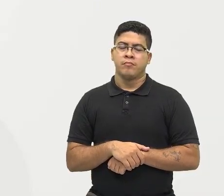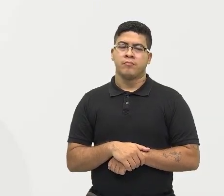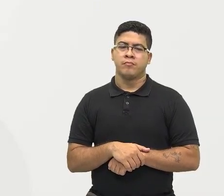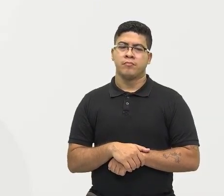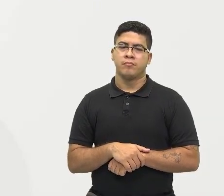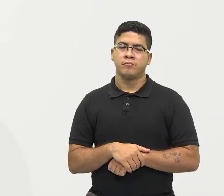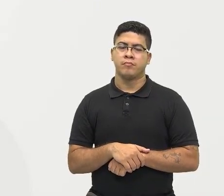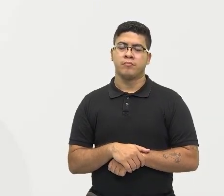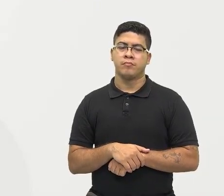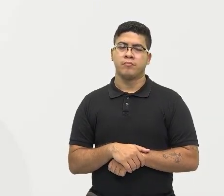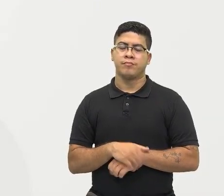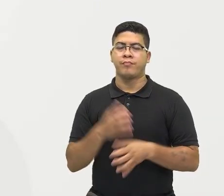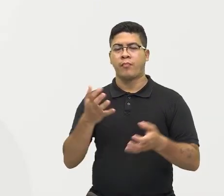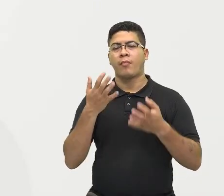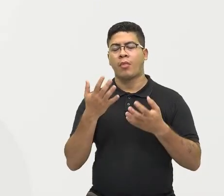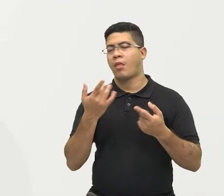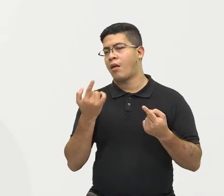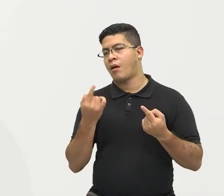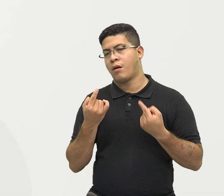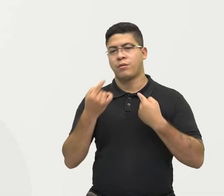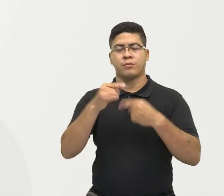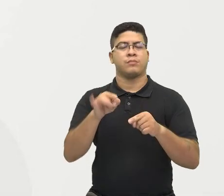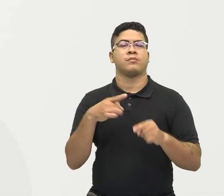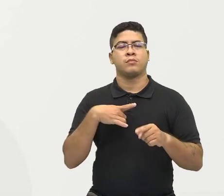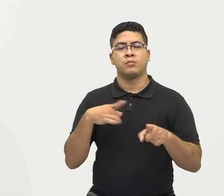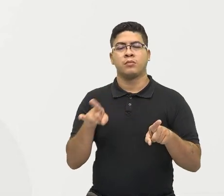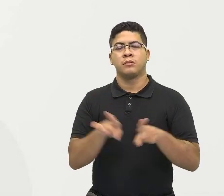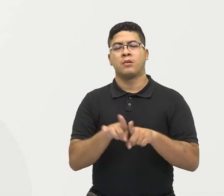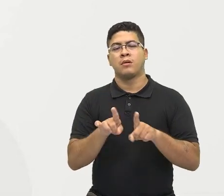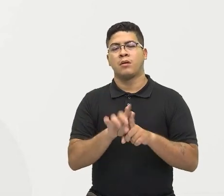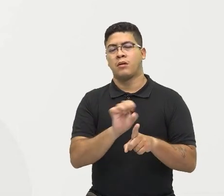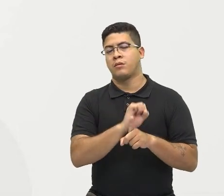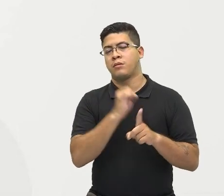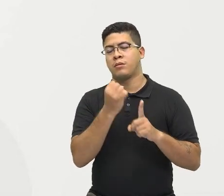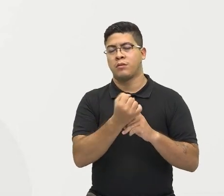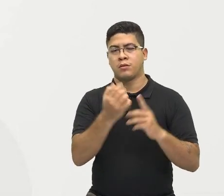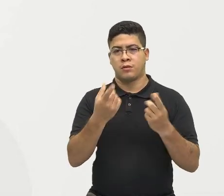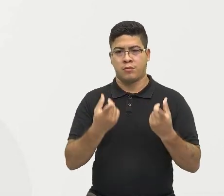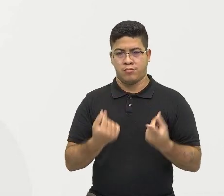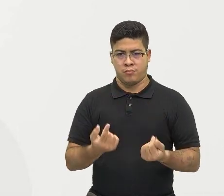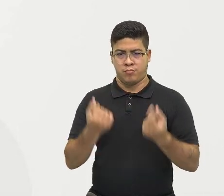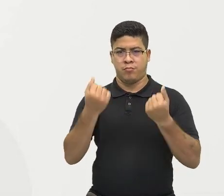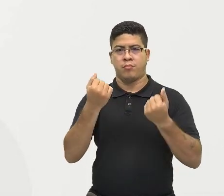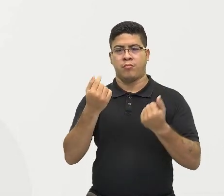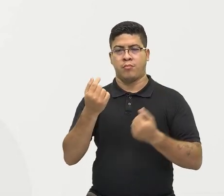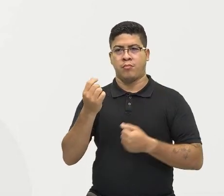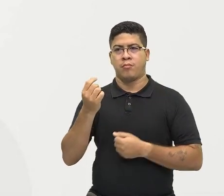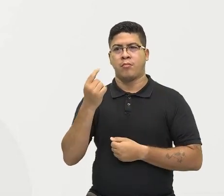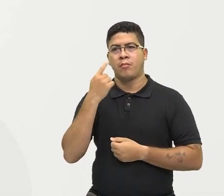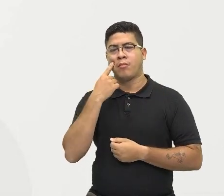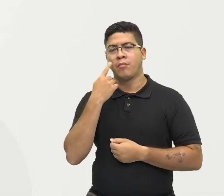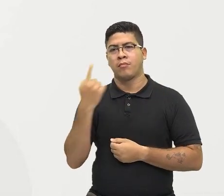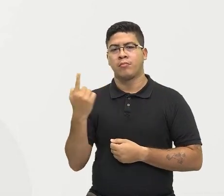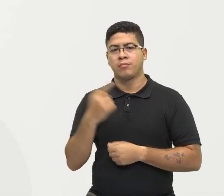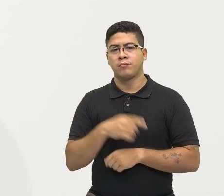as pessoas que tinham mais dinheiro, né, que poderiam ajudar na publicação dessa